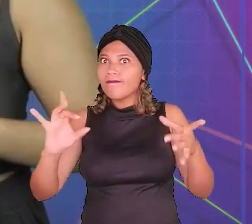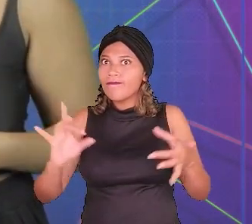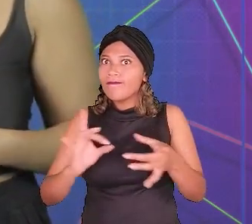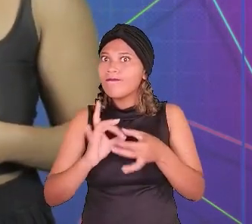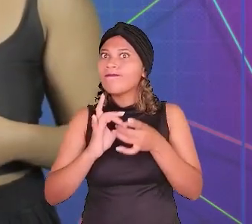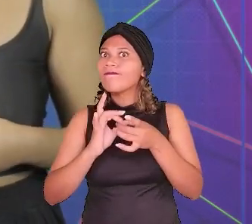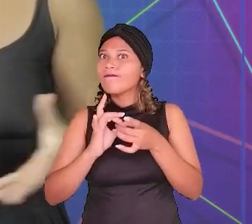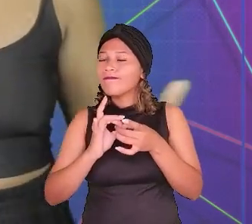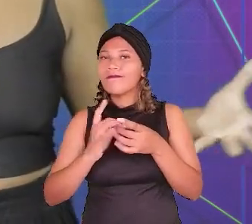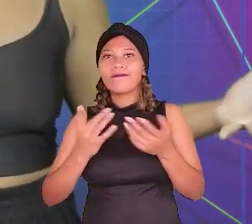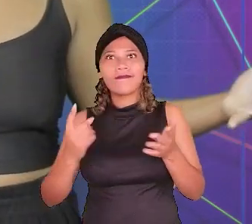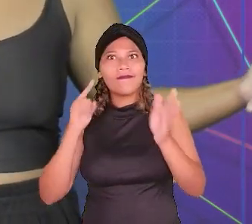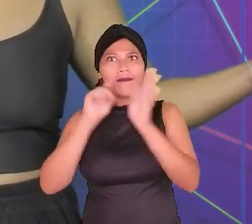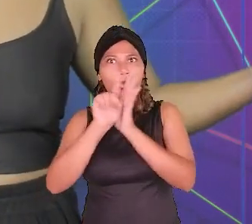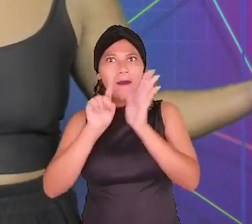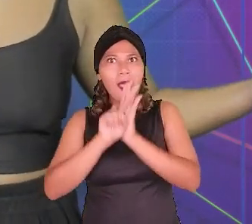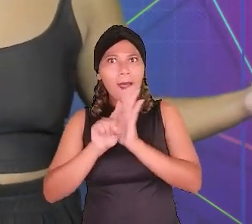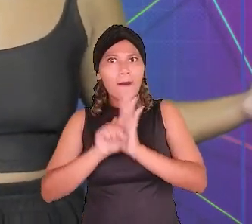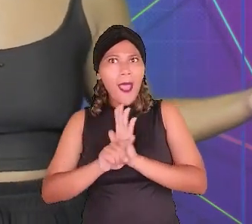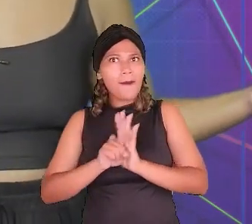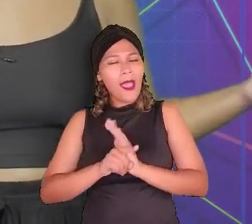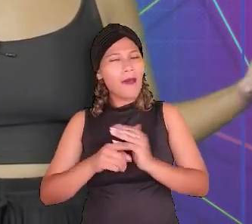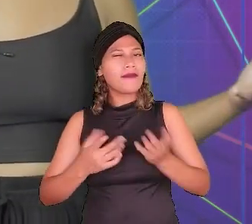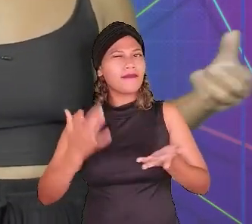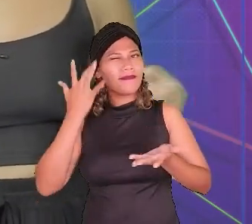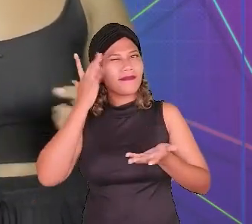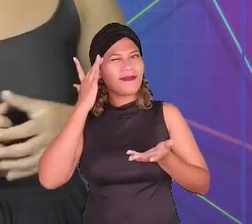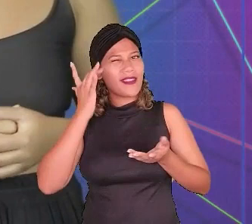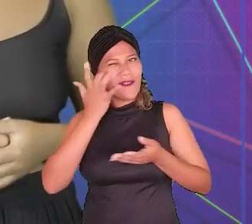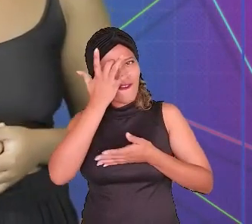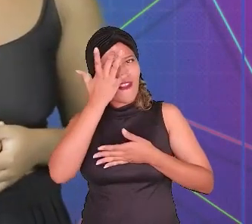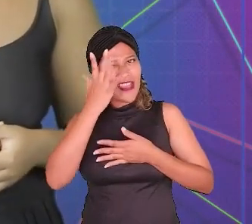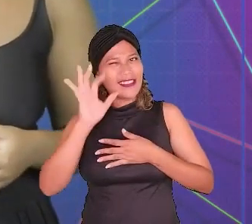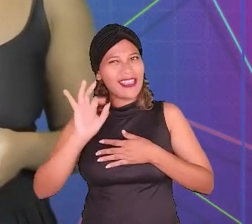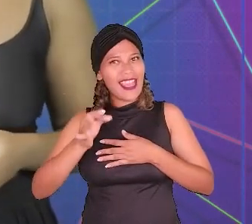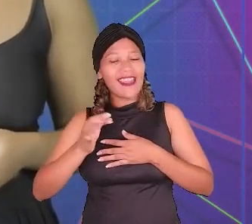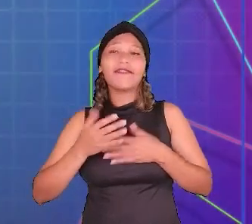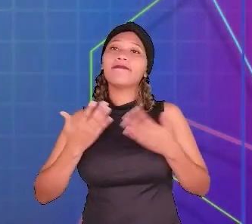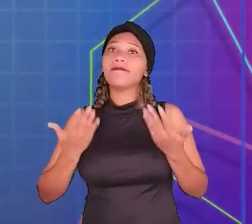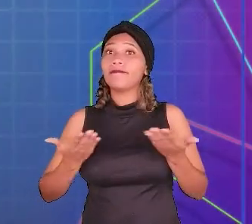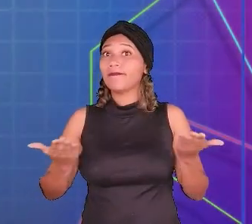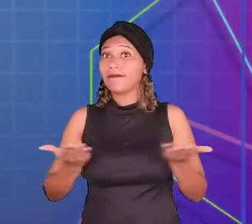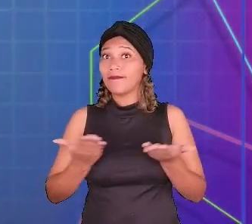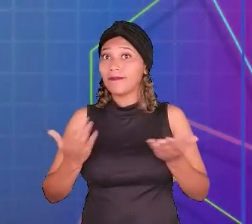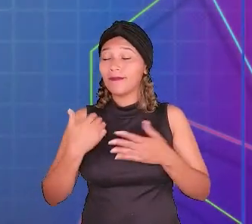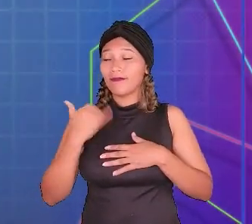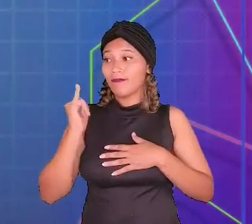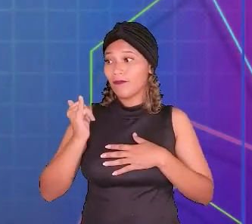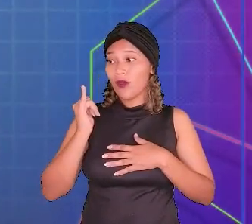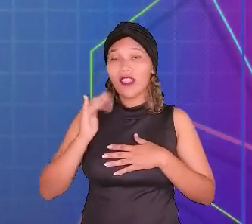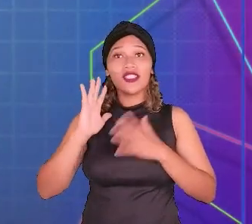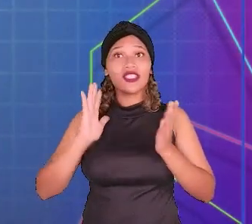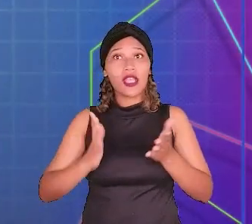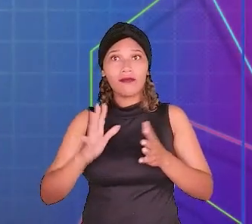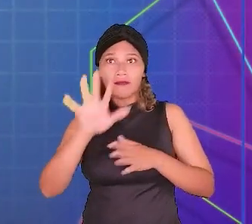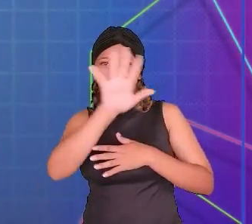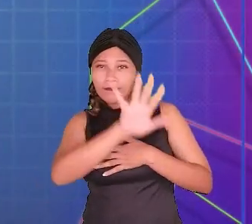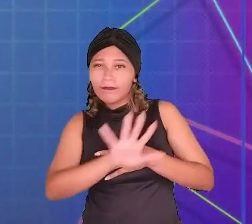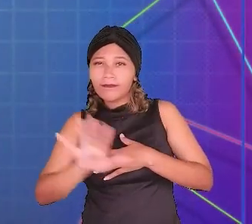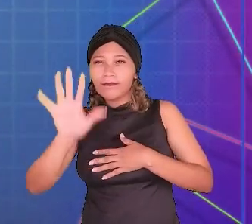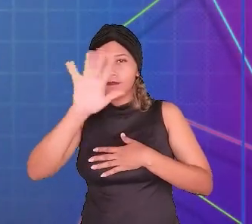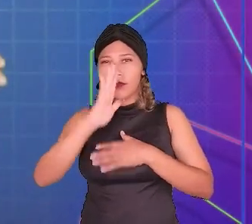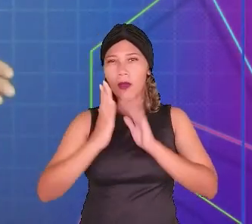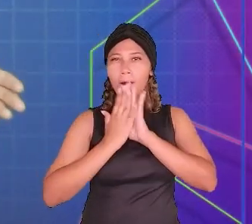os liga? Depois de tantas informações, acho que ficou mais fácil, né? Agora, como eu falei, o visual